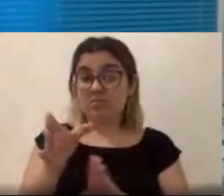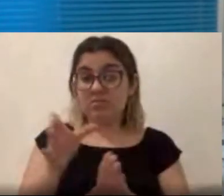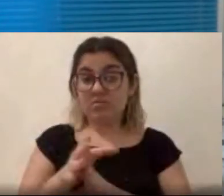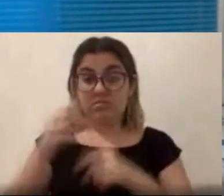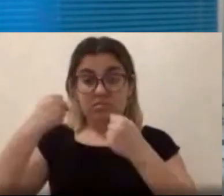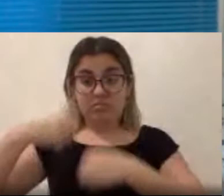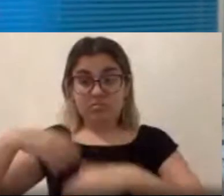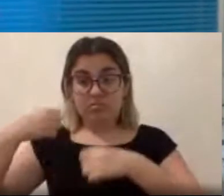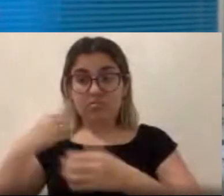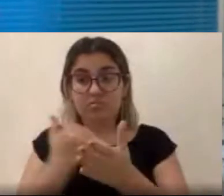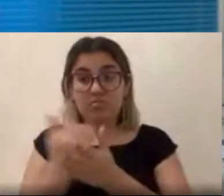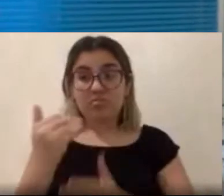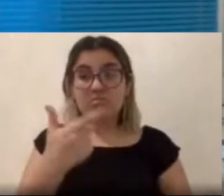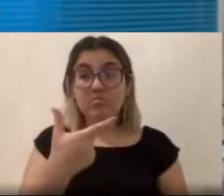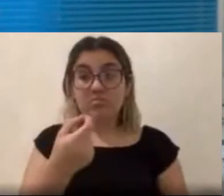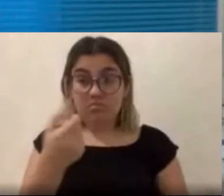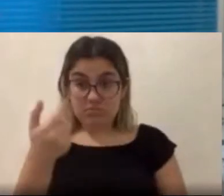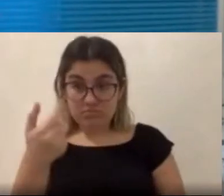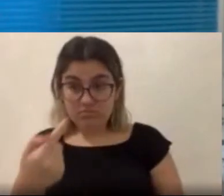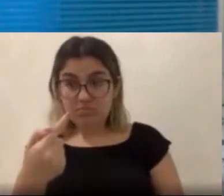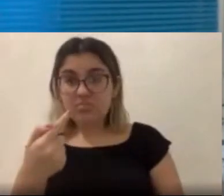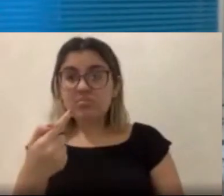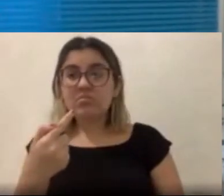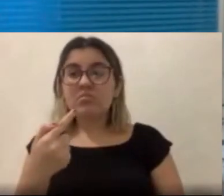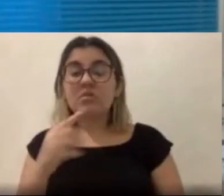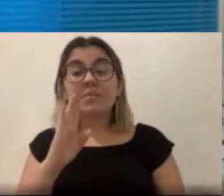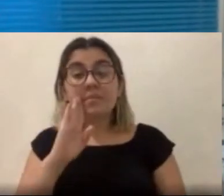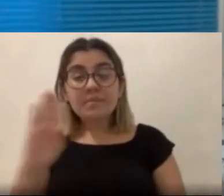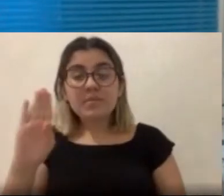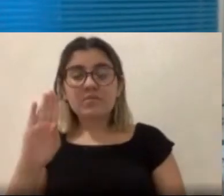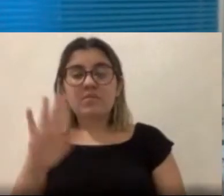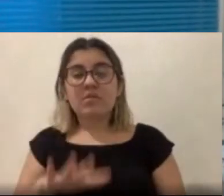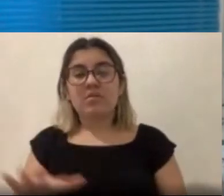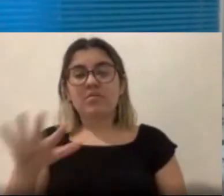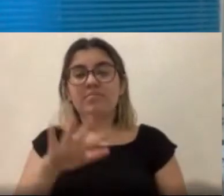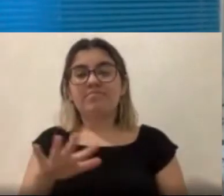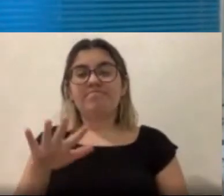sobretudo para o audiovisual.